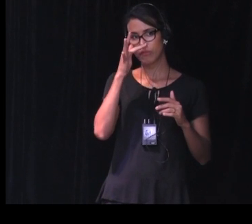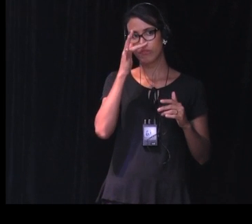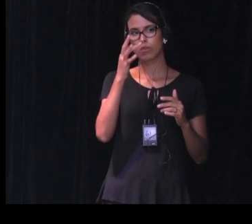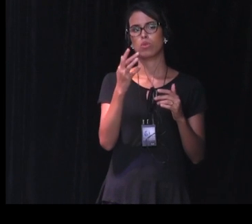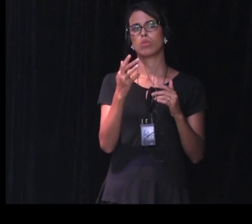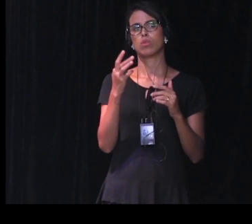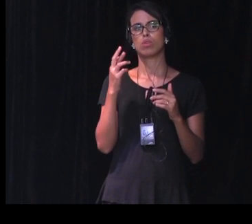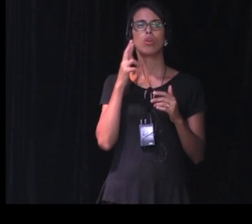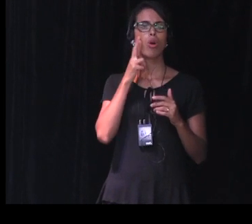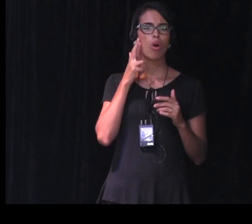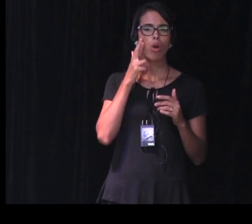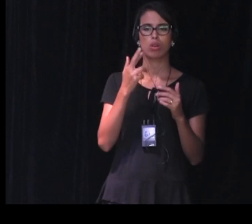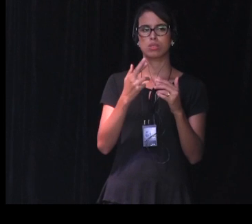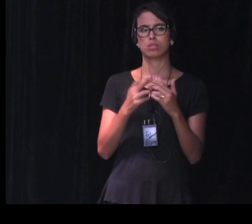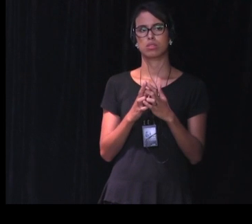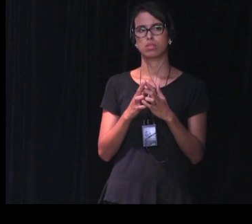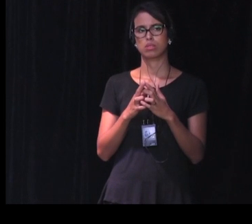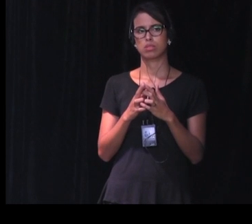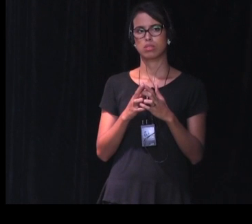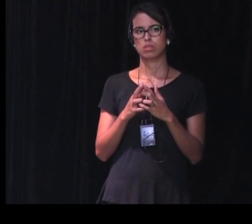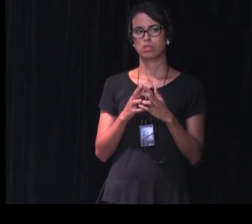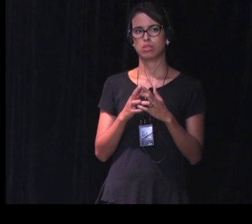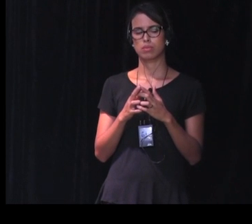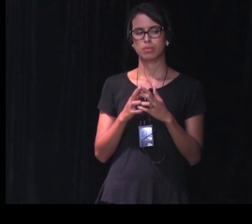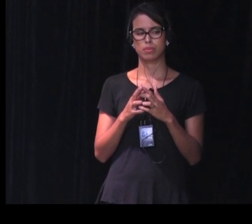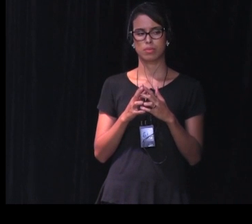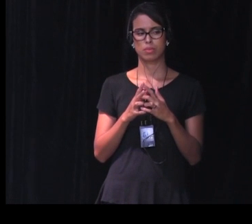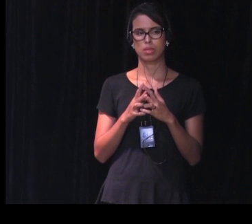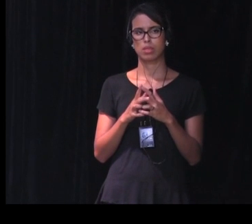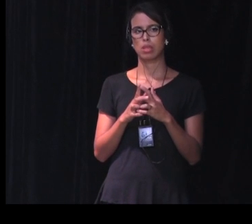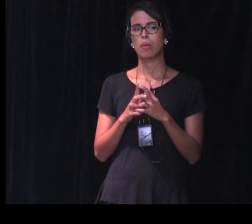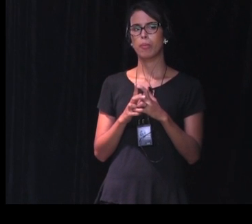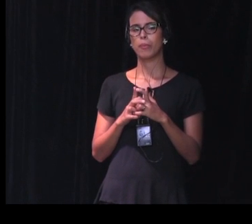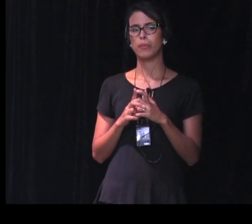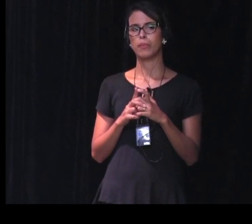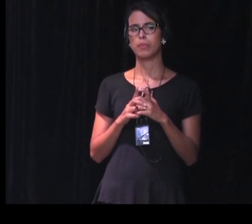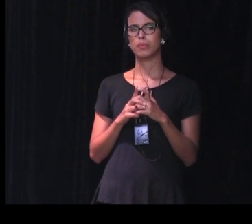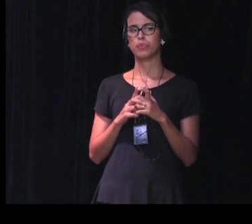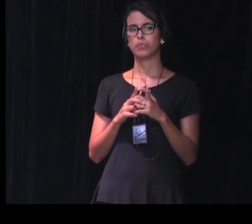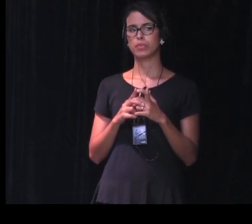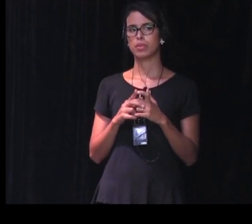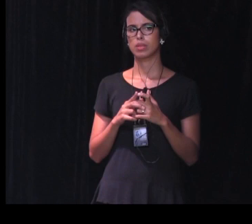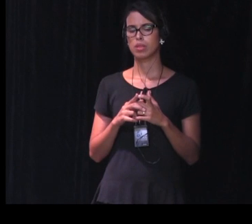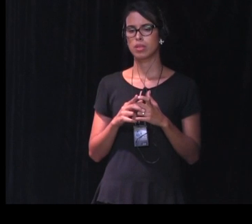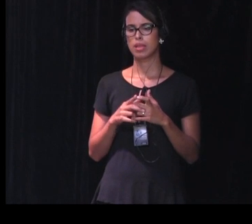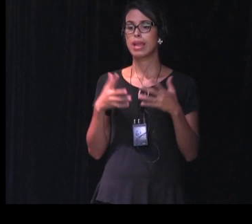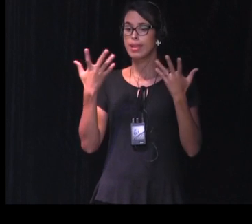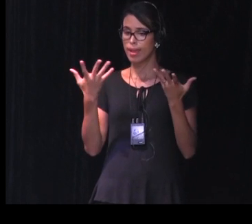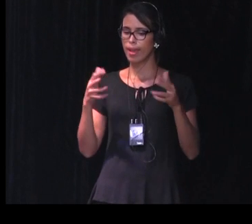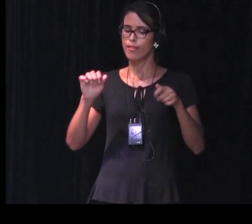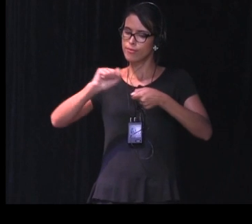de Rosas, que cai como ditador, e ele é nomeado prefeito de Buenos